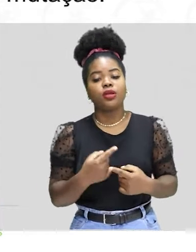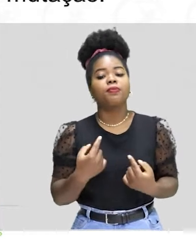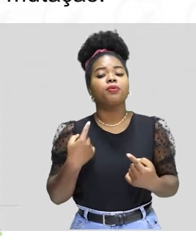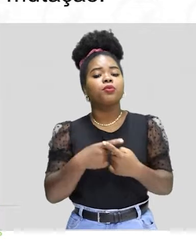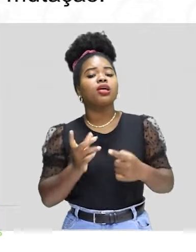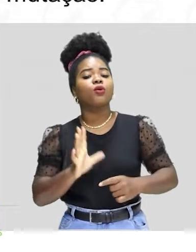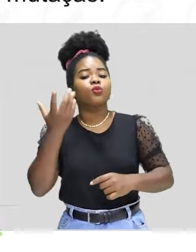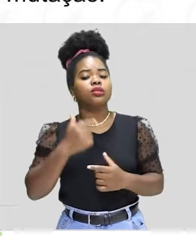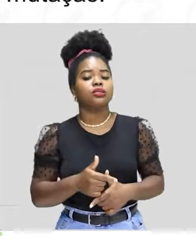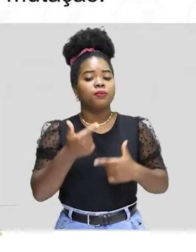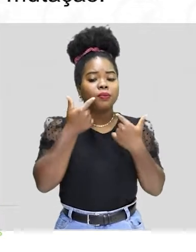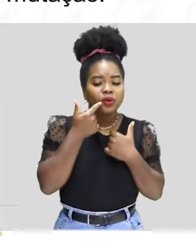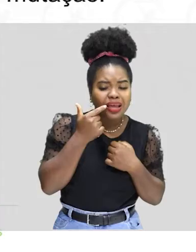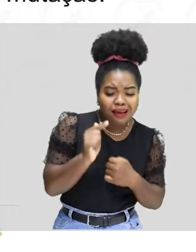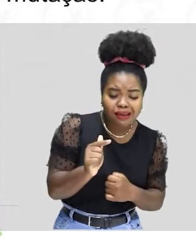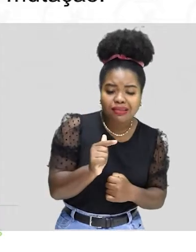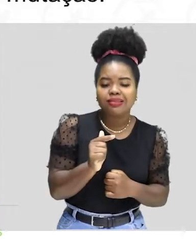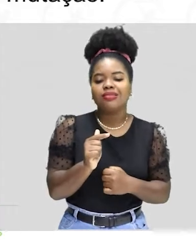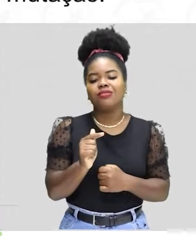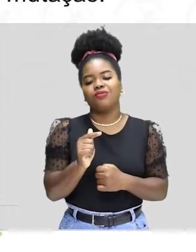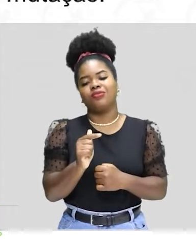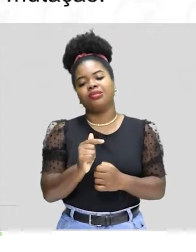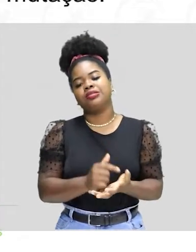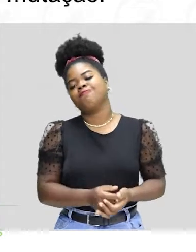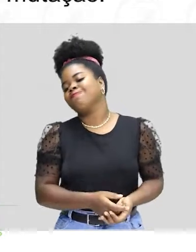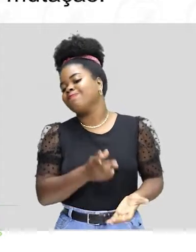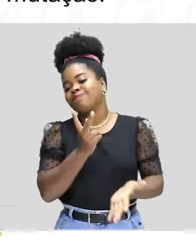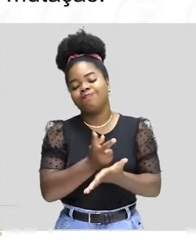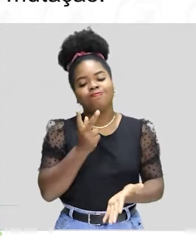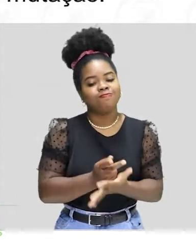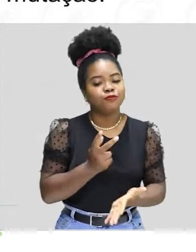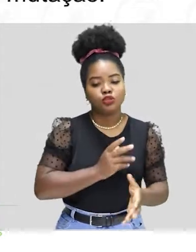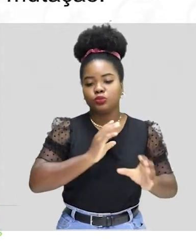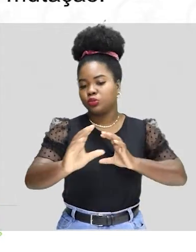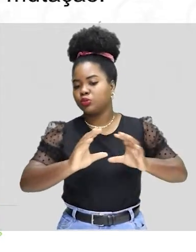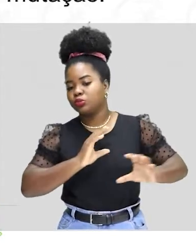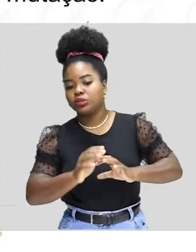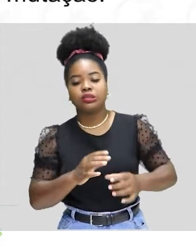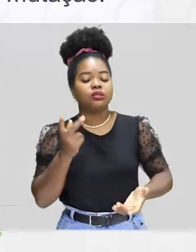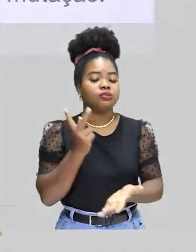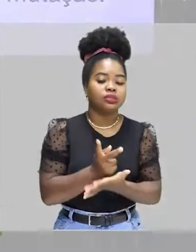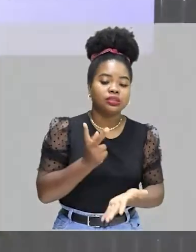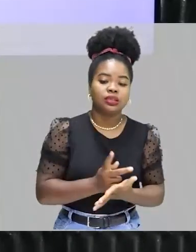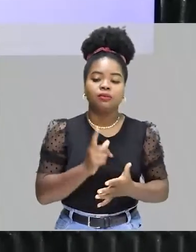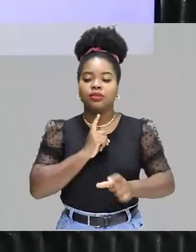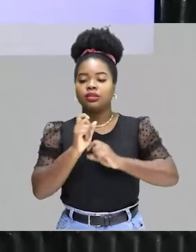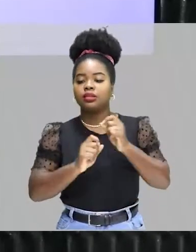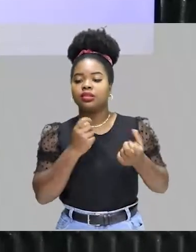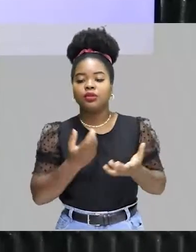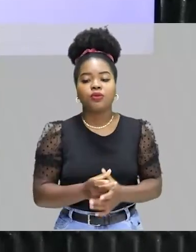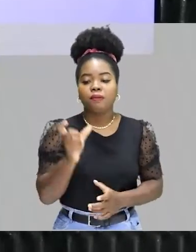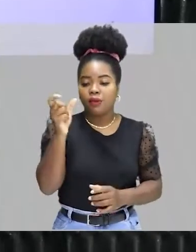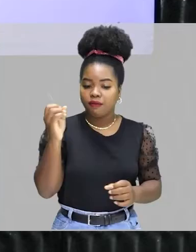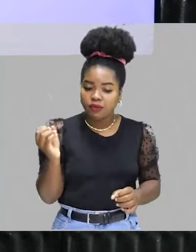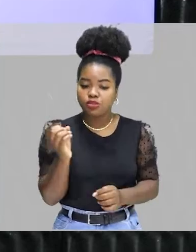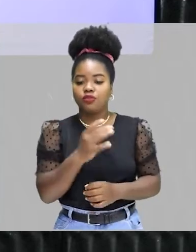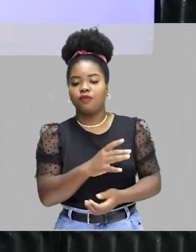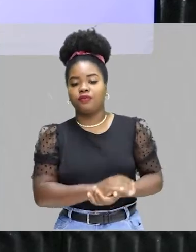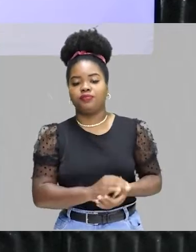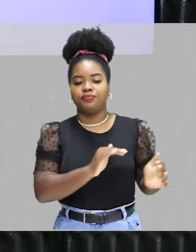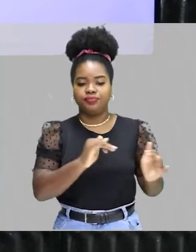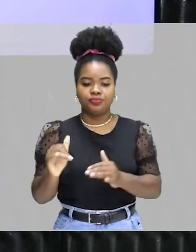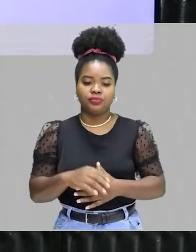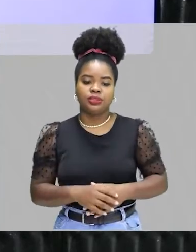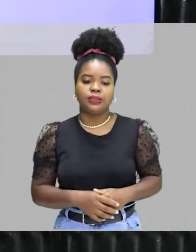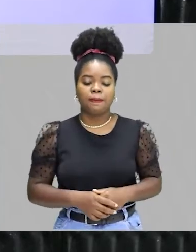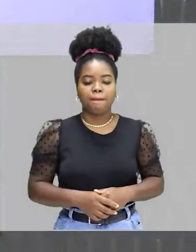um processo que está em constante mutação. Por isso que, às vezes, existem palavras novas que vão surgindo aí, E a gente fala já já disso aí,